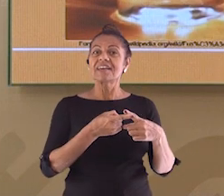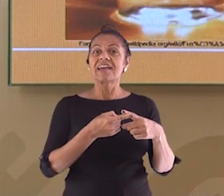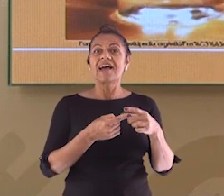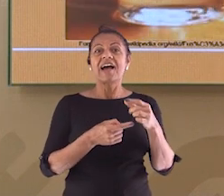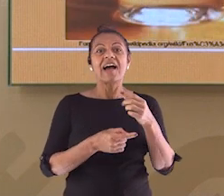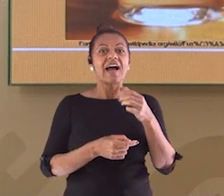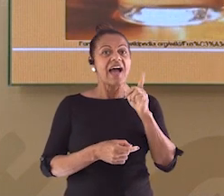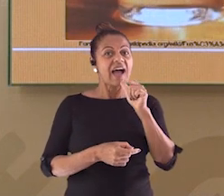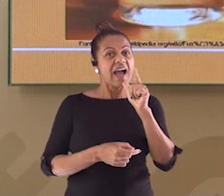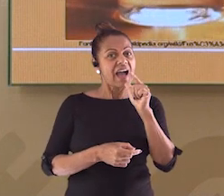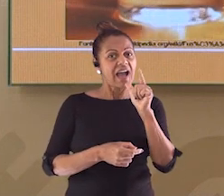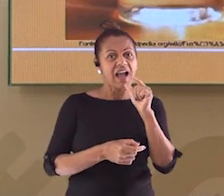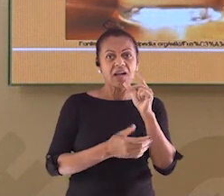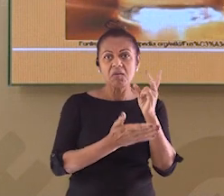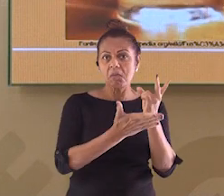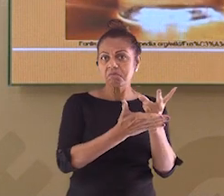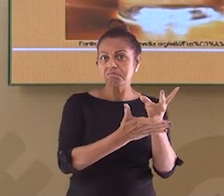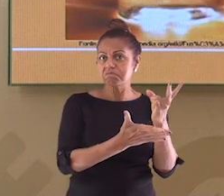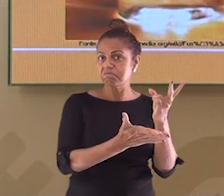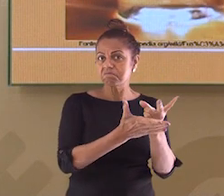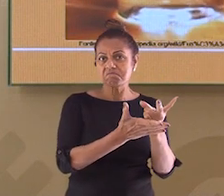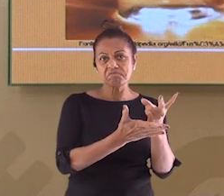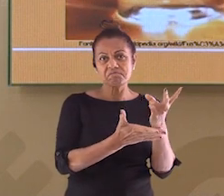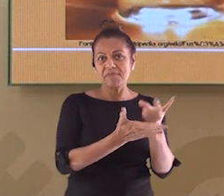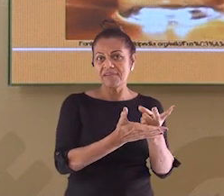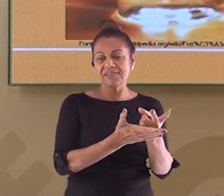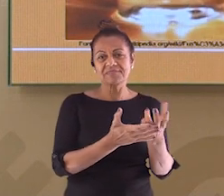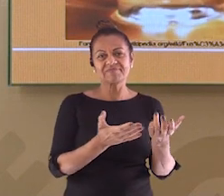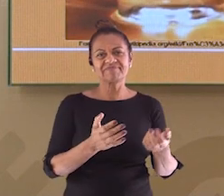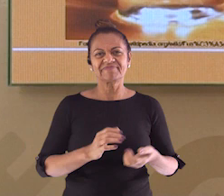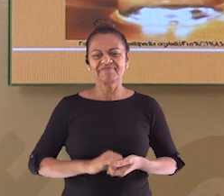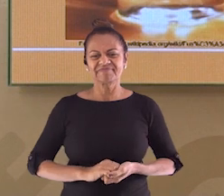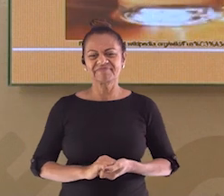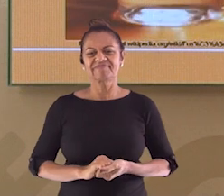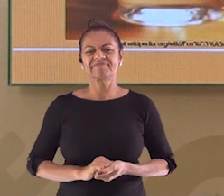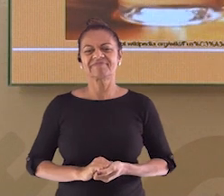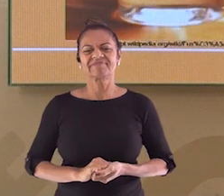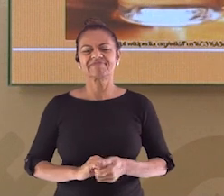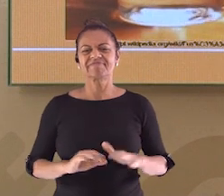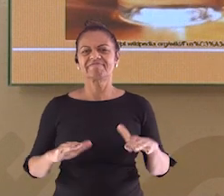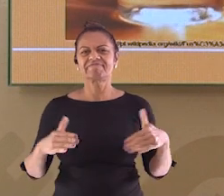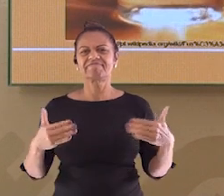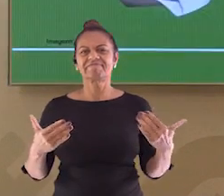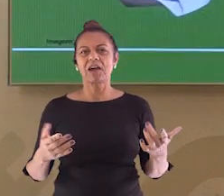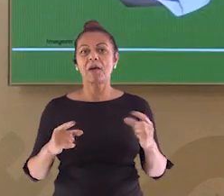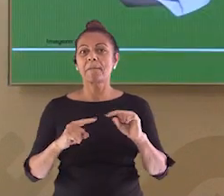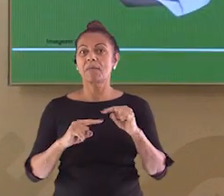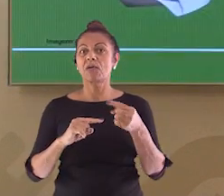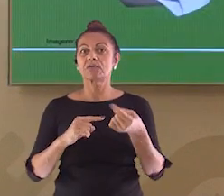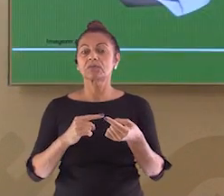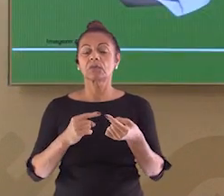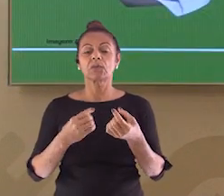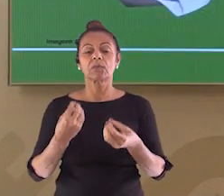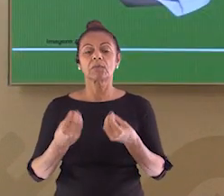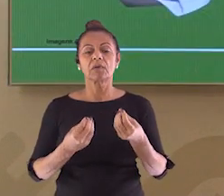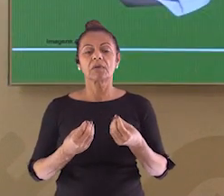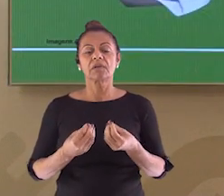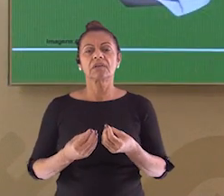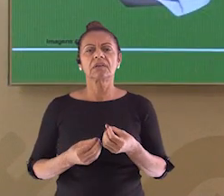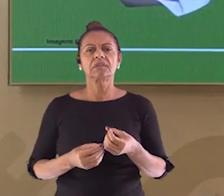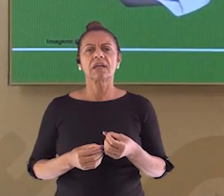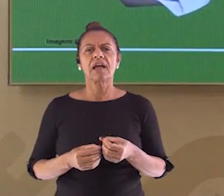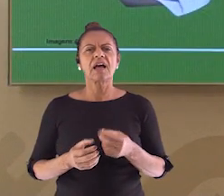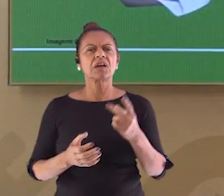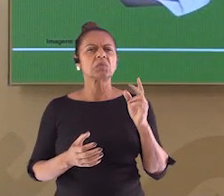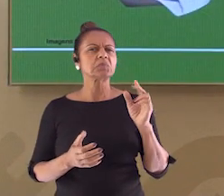vai continuar sendo água independente de qualquer coisa. Vamos então para a nossa próxima situação. Quando amassamos